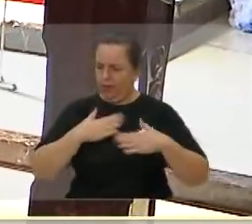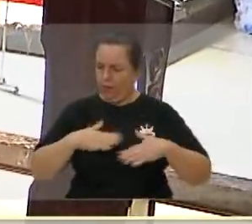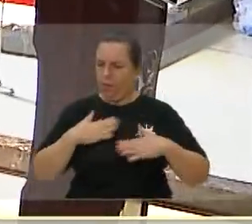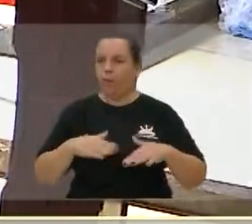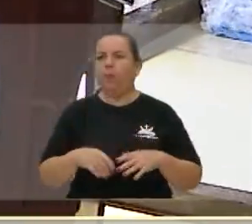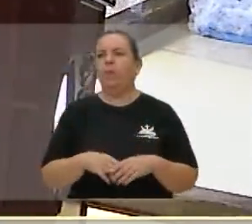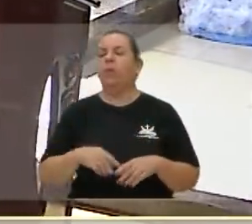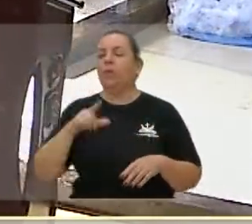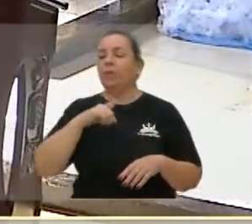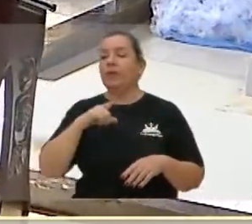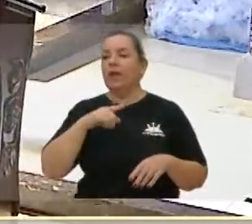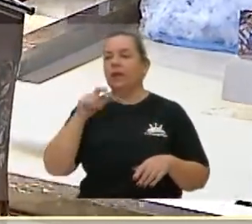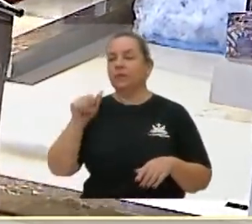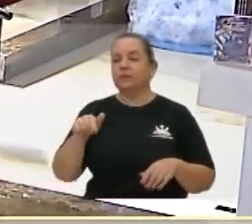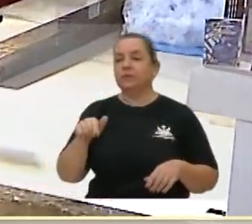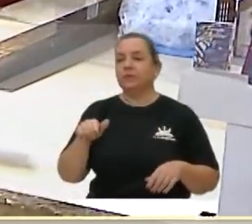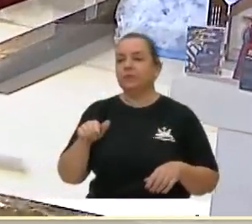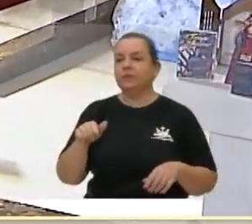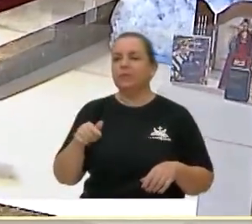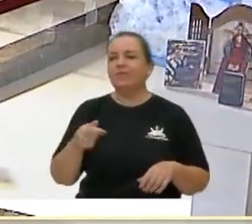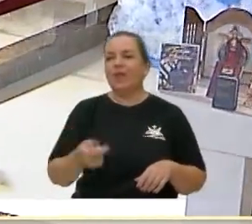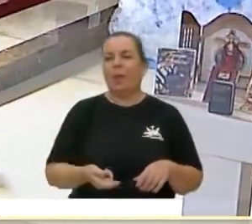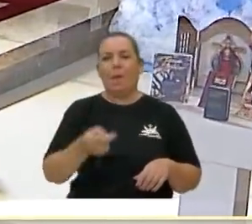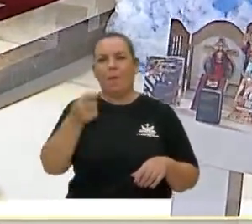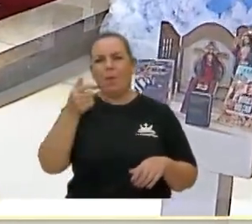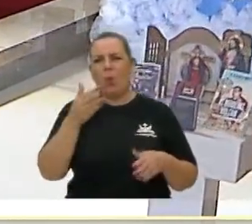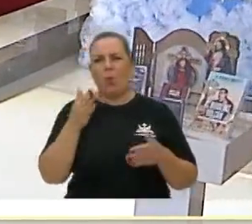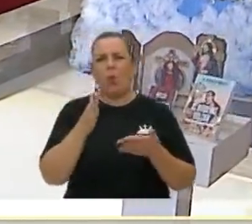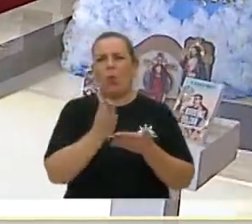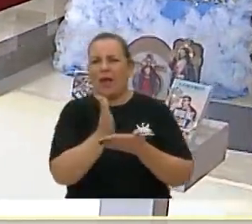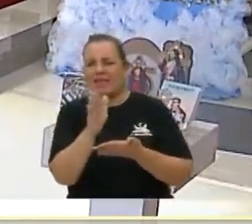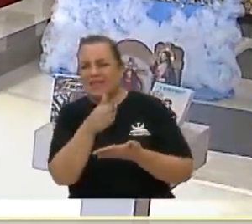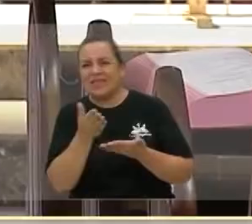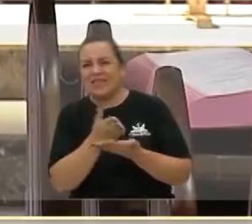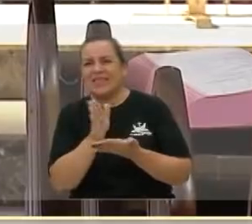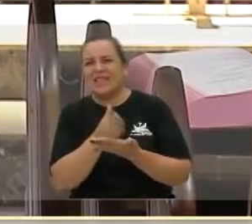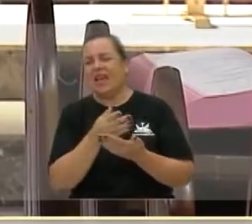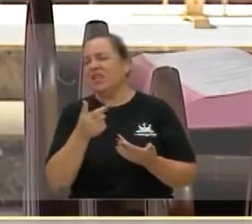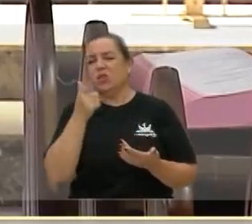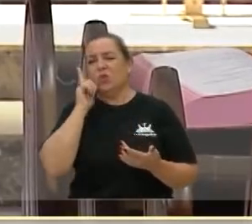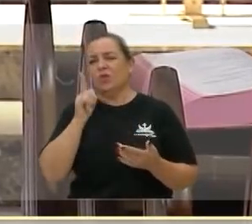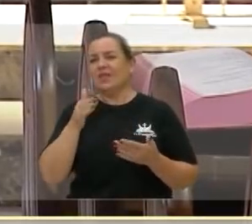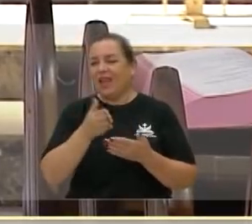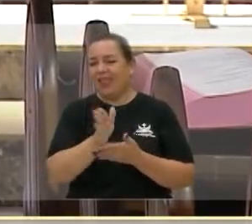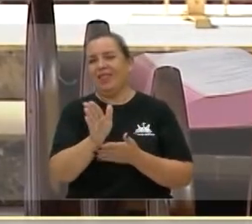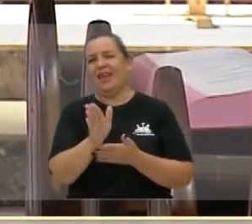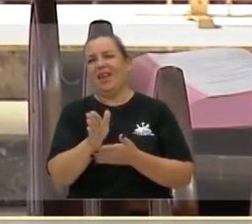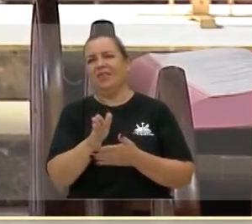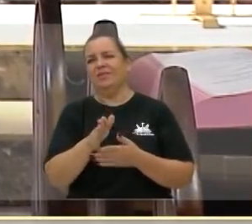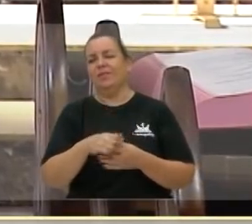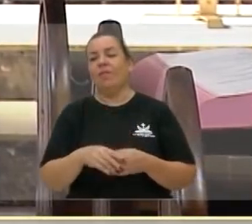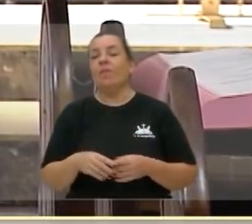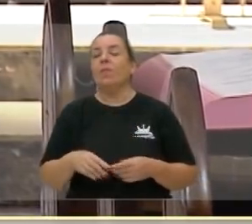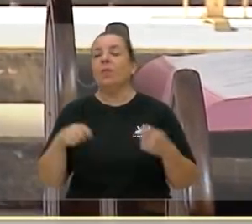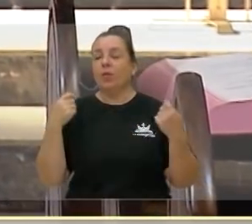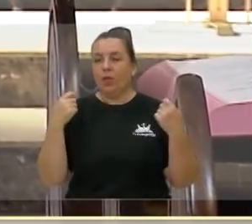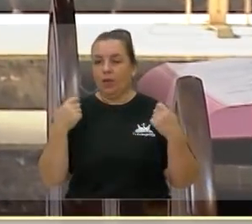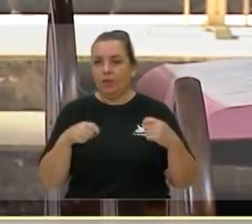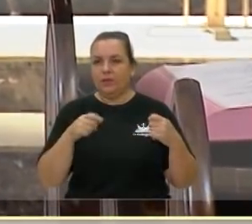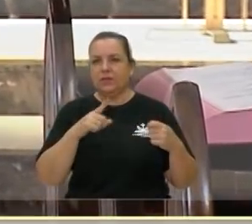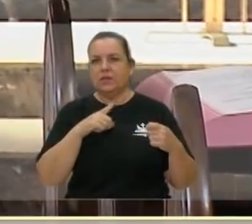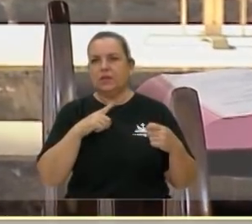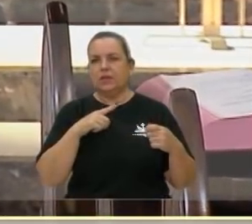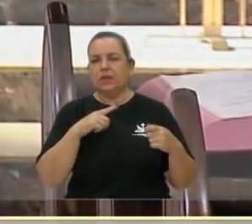tem, a gente tem pouco acesso, tive uma vez acesso lá, e tem os